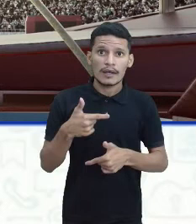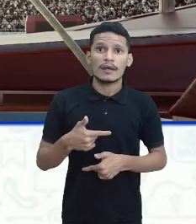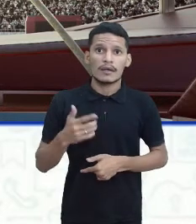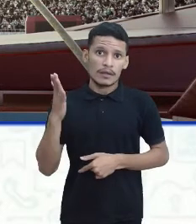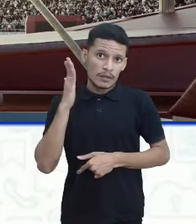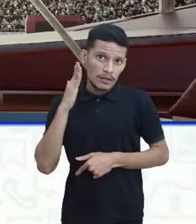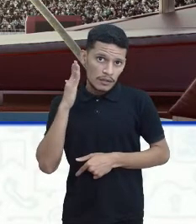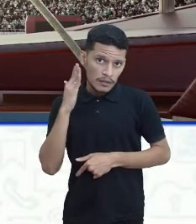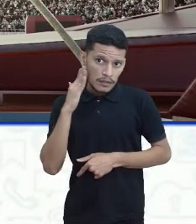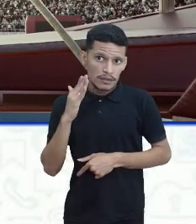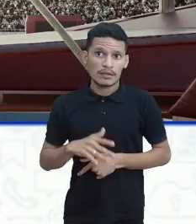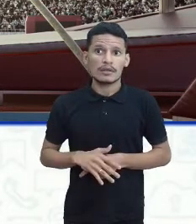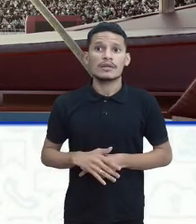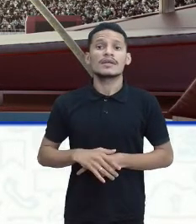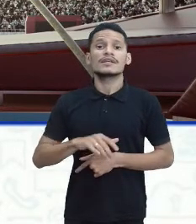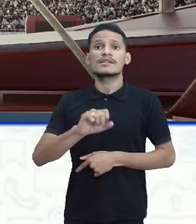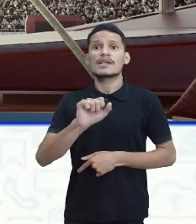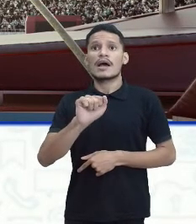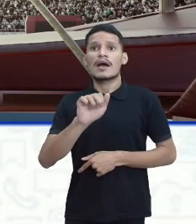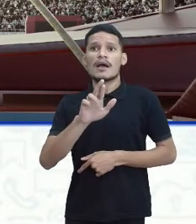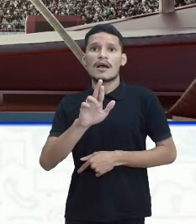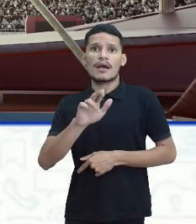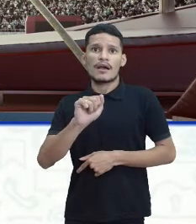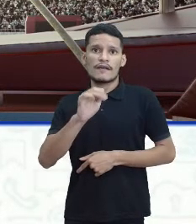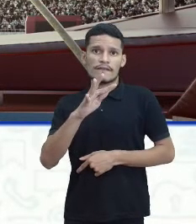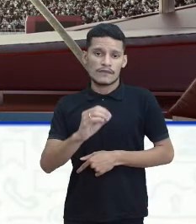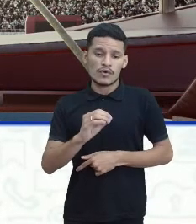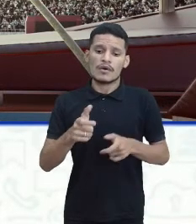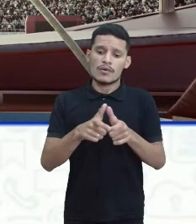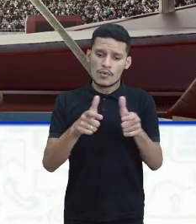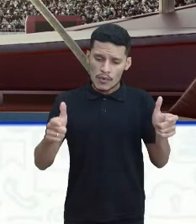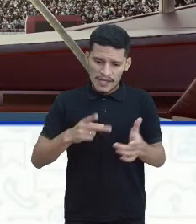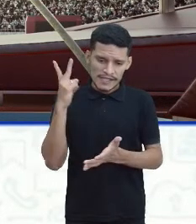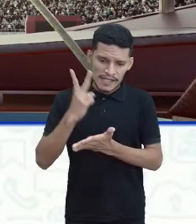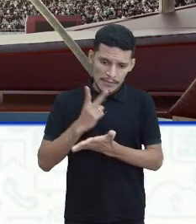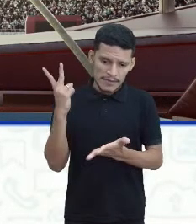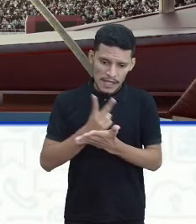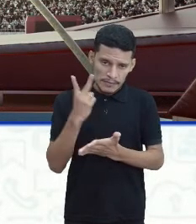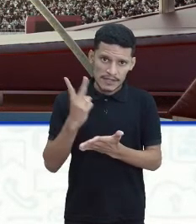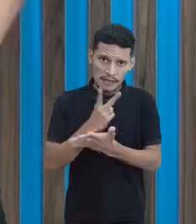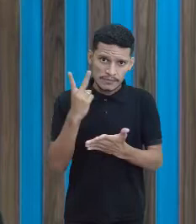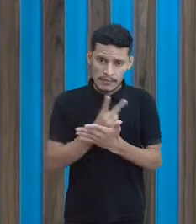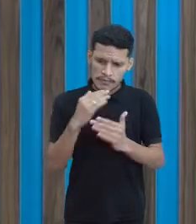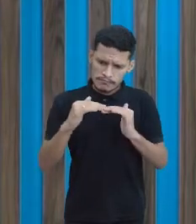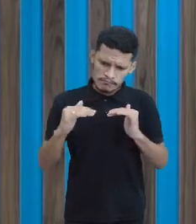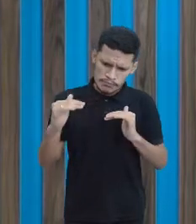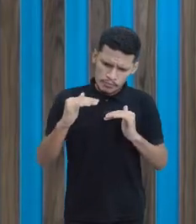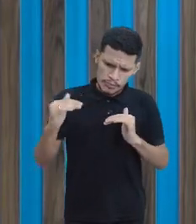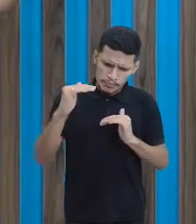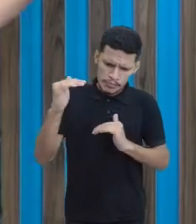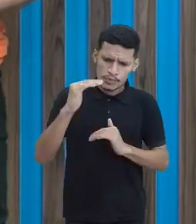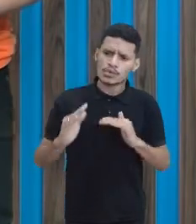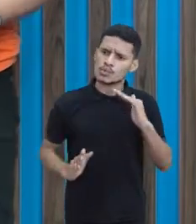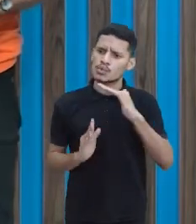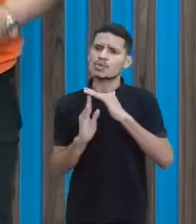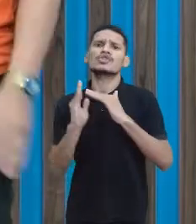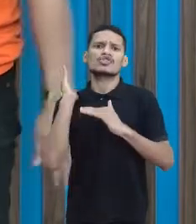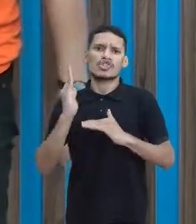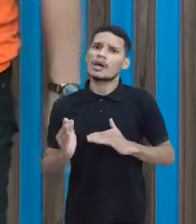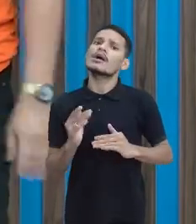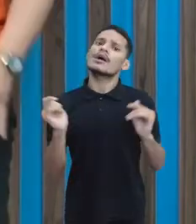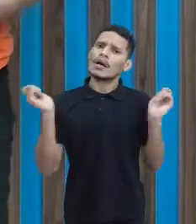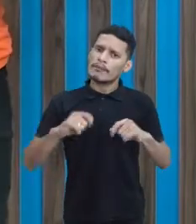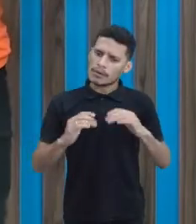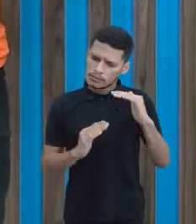Jogos Olímpicos, ó, aumente o sarrafo um pouco mais cada vez que você obtiver o sucesso. Então você passou, avançou,